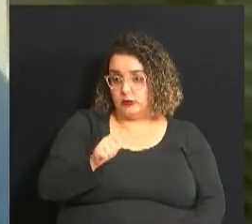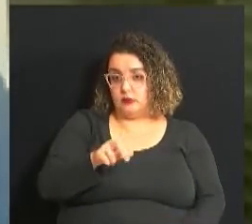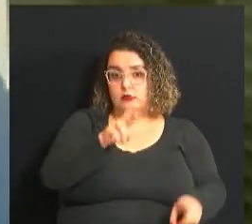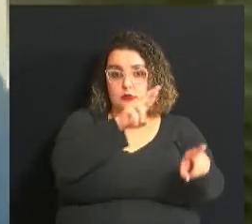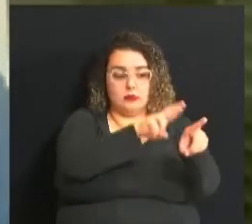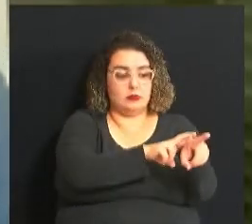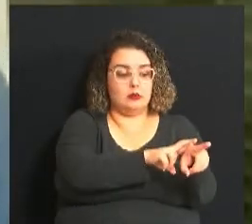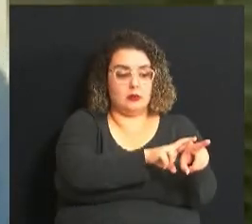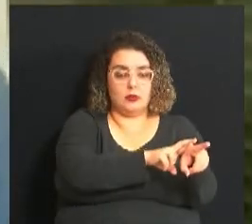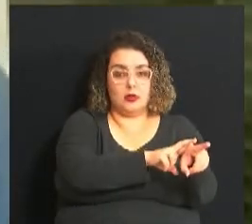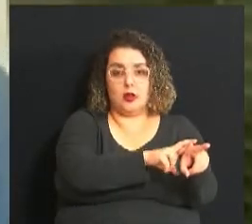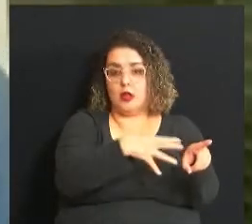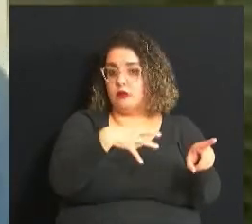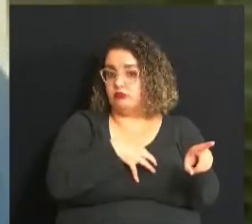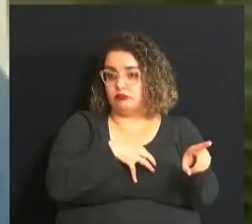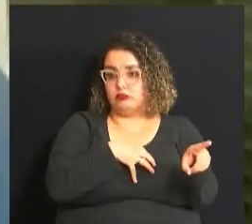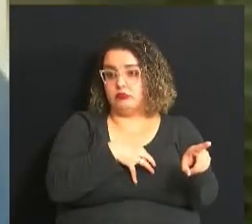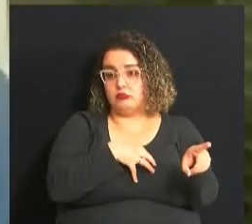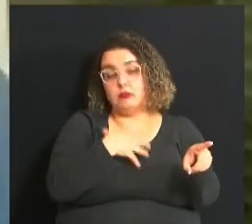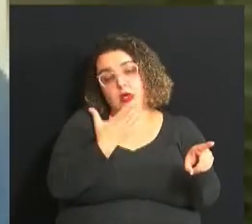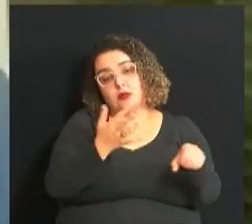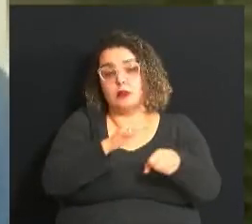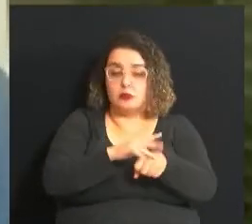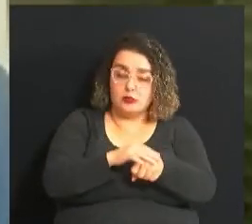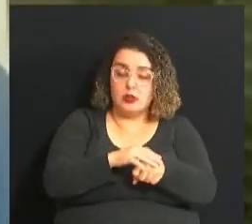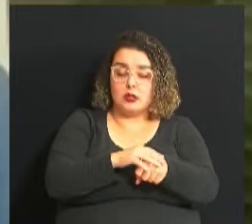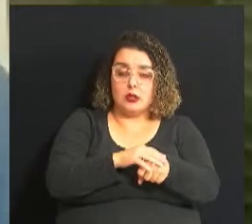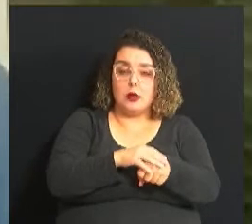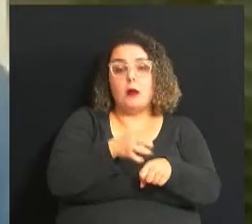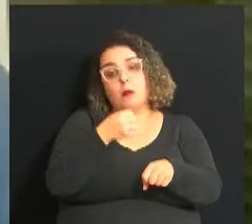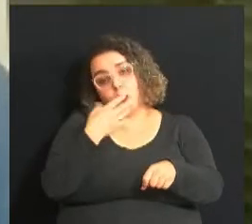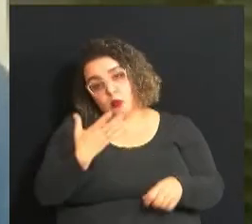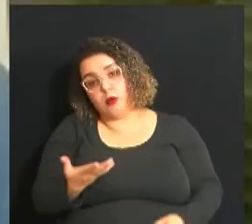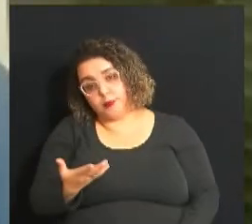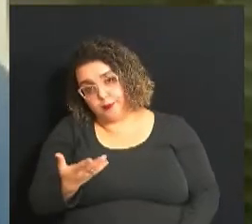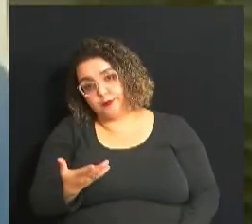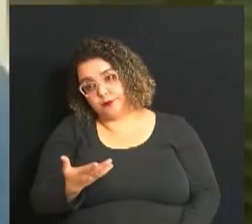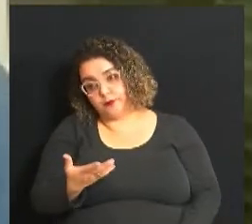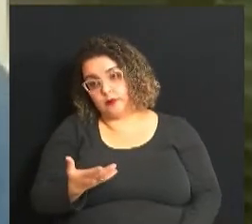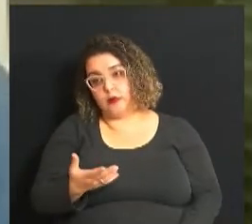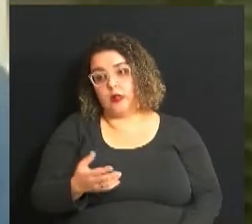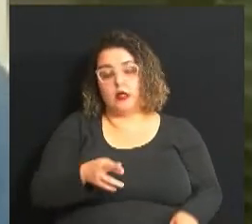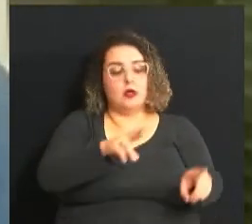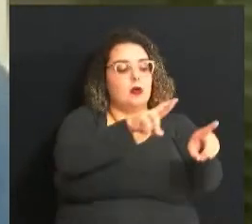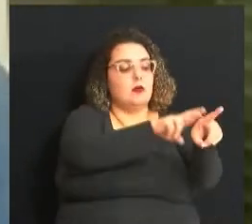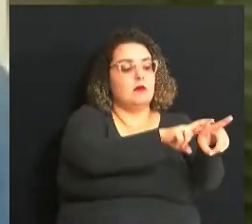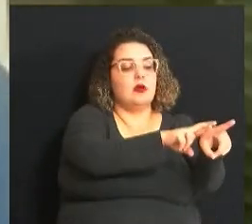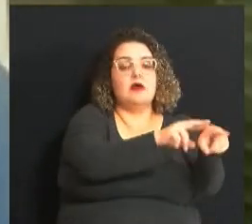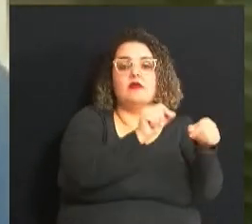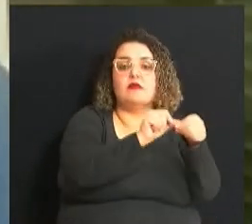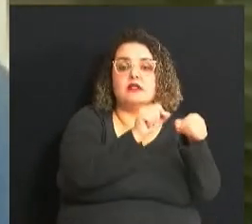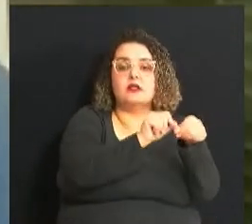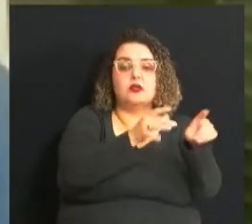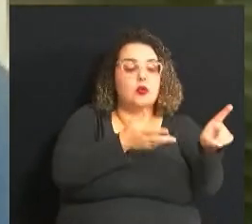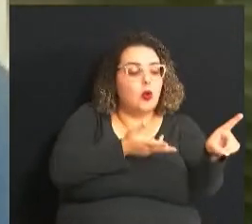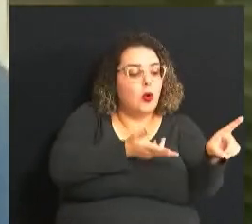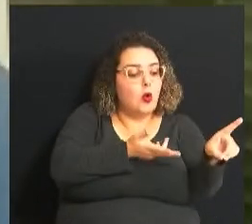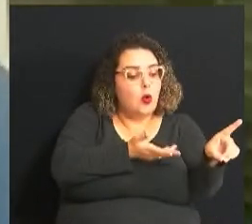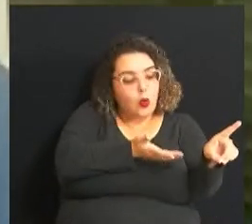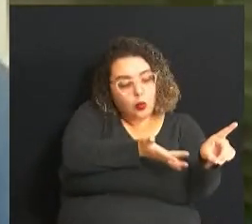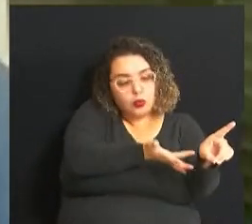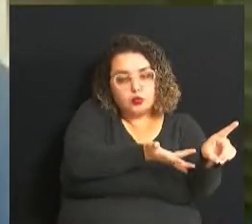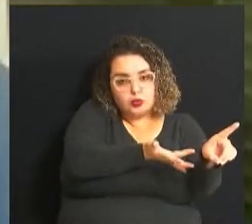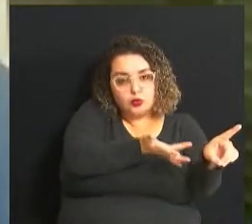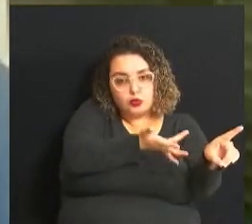próstata. E a gente só vai diferenciar examinando, fazendo toque prostático periódico a cada ano, a cada 2